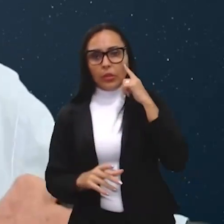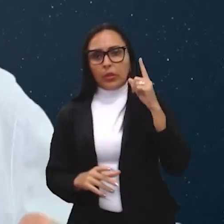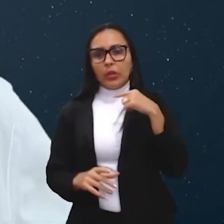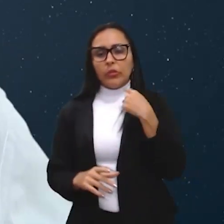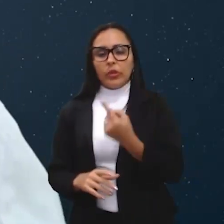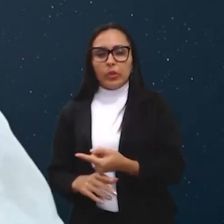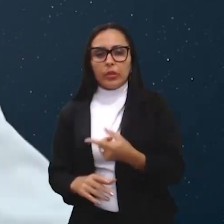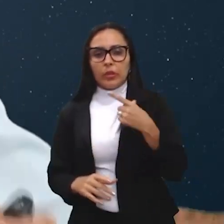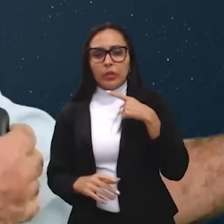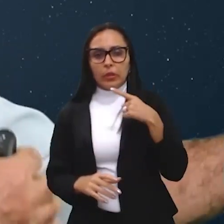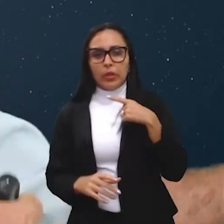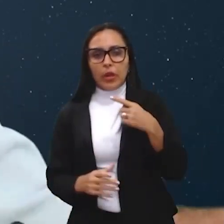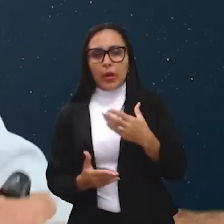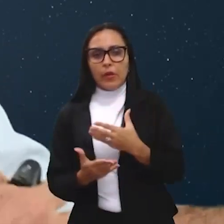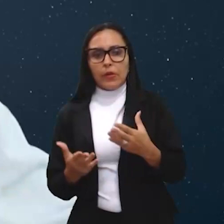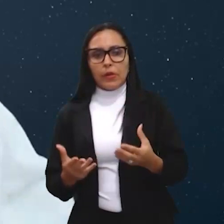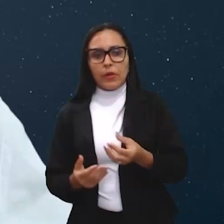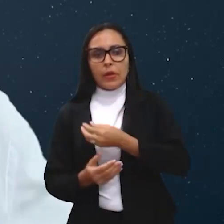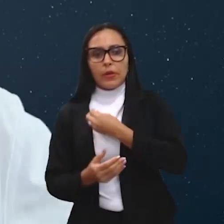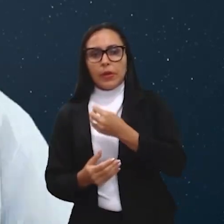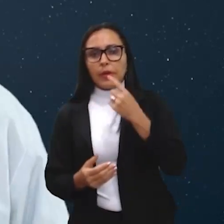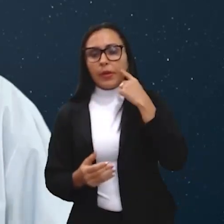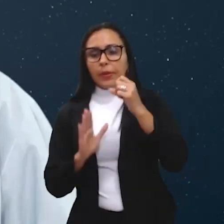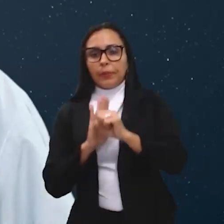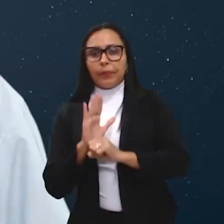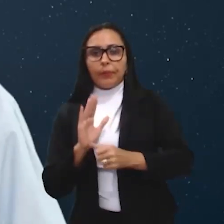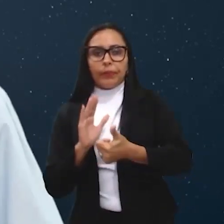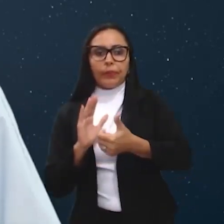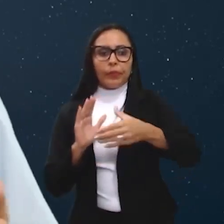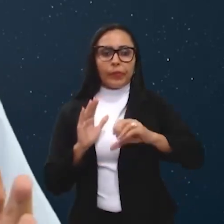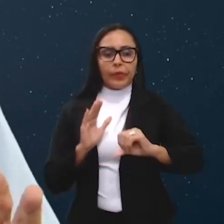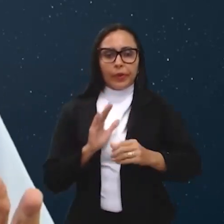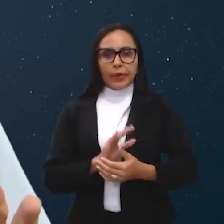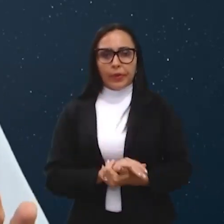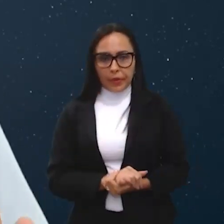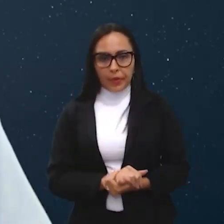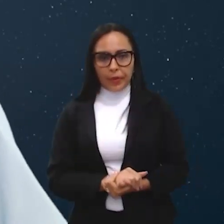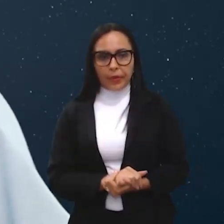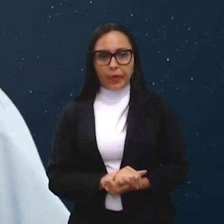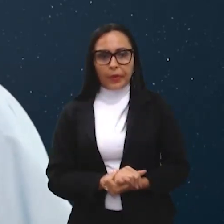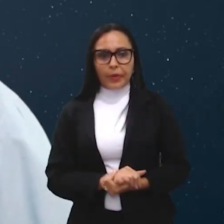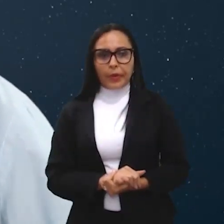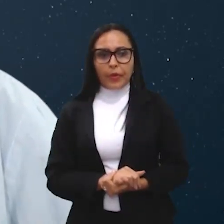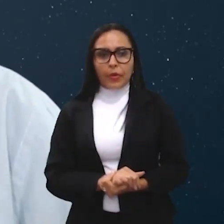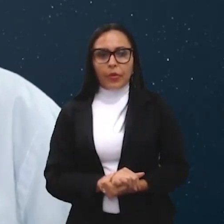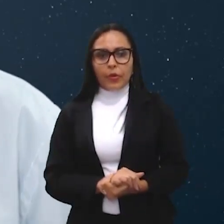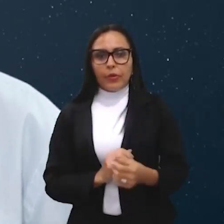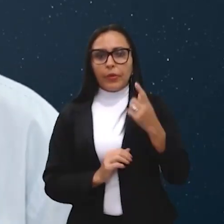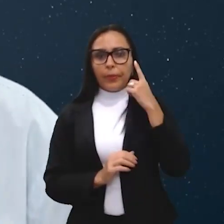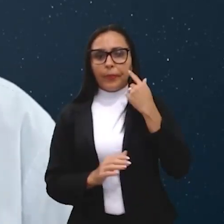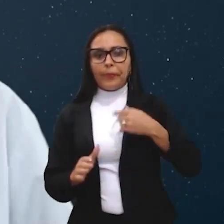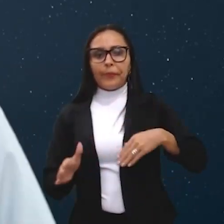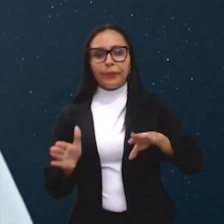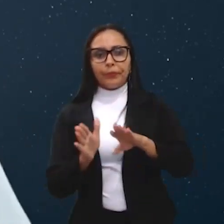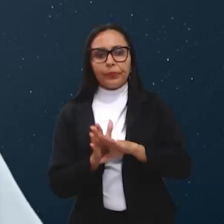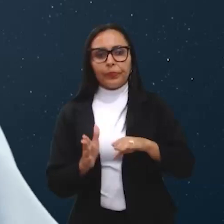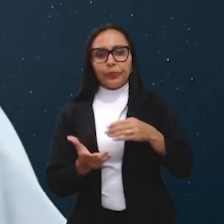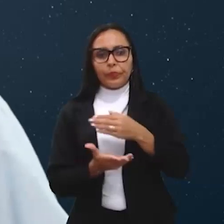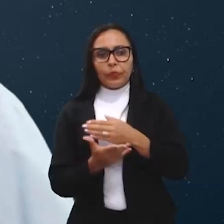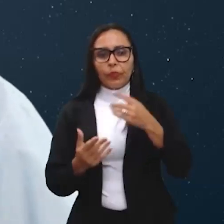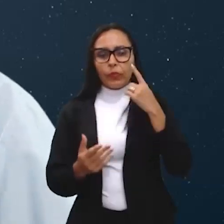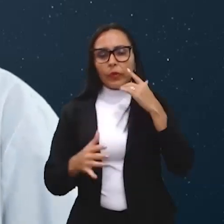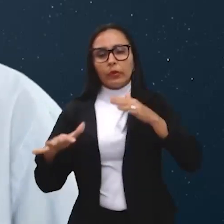havia vivido no século XIX. Só que o século XIX, com a chegada da eletricidade, com